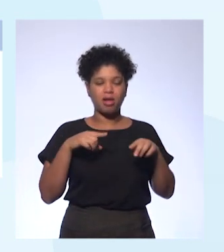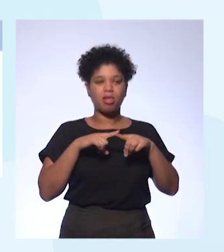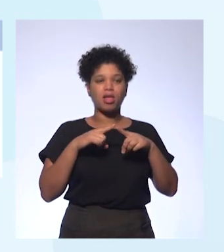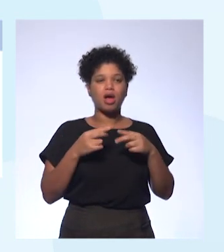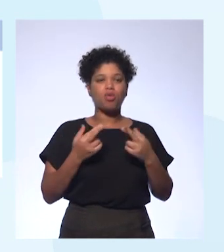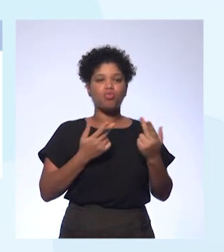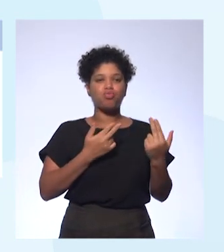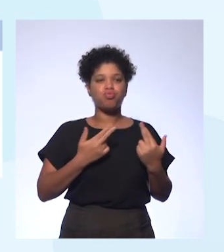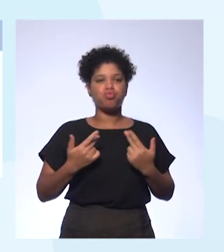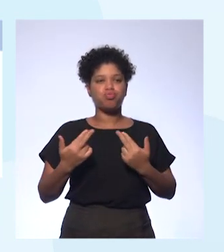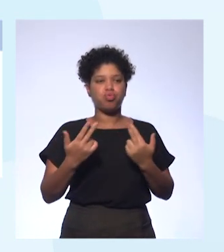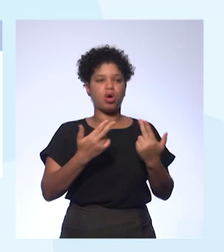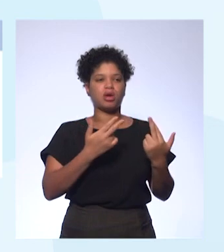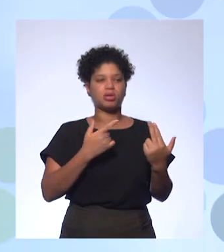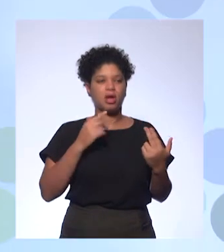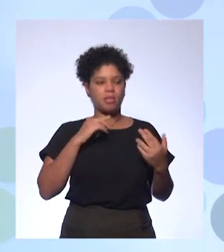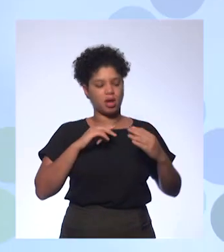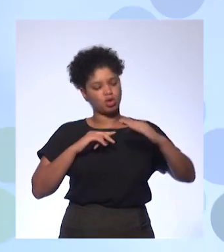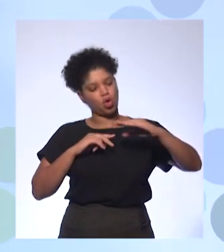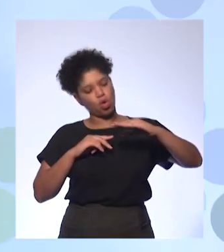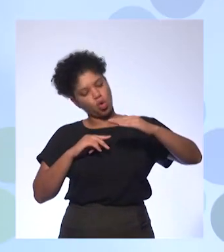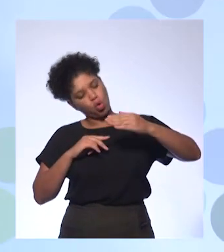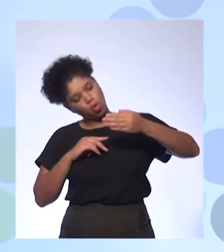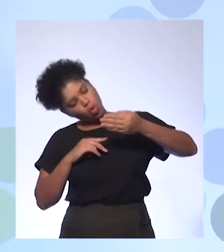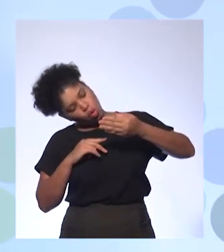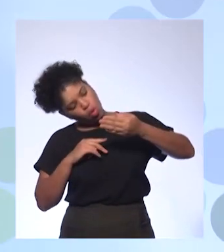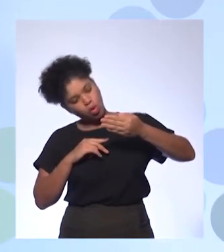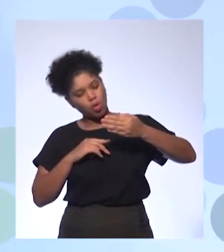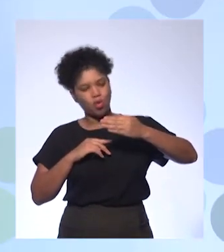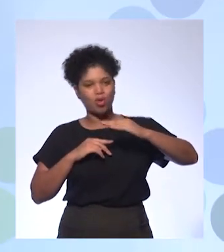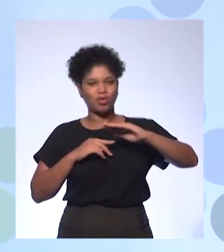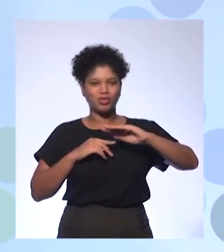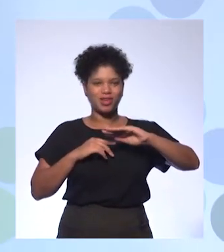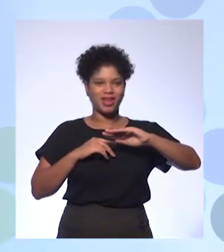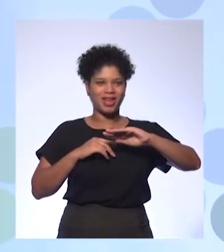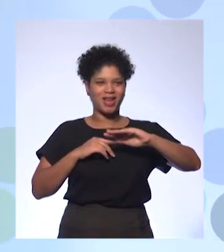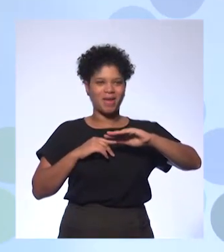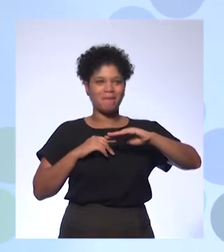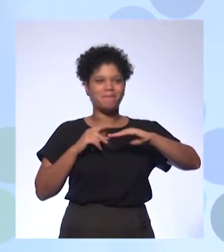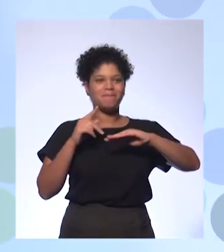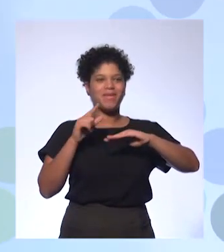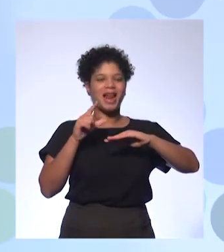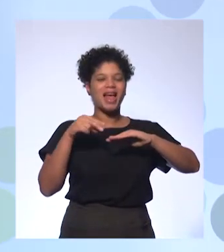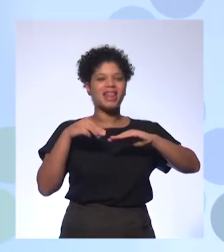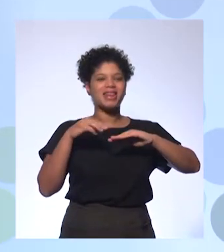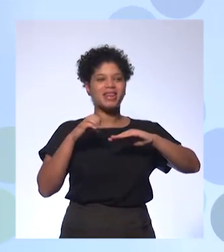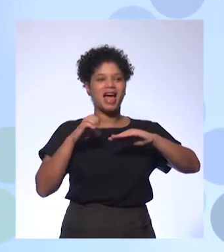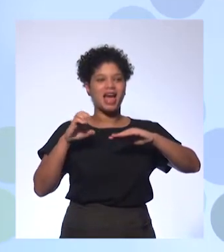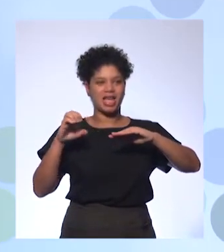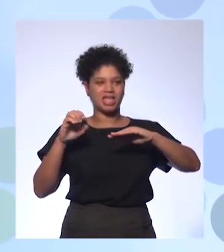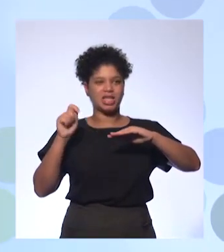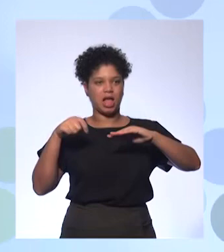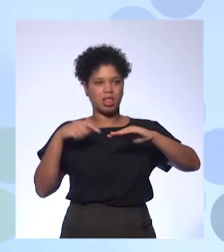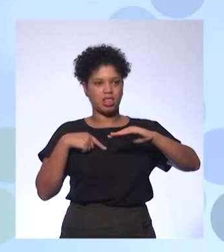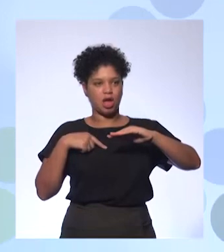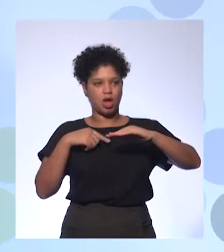simetria bilateral. Então, a gente consegue pegar uma uma planária, e dividir ela ao meio, né? E conseguir